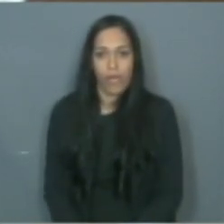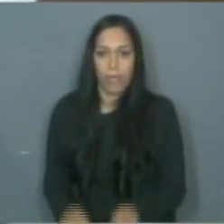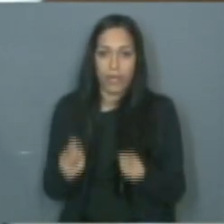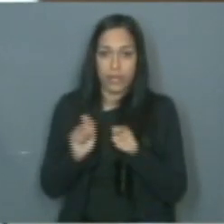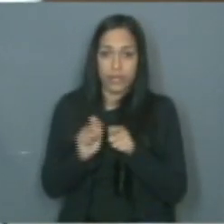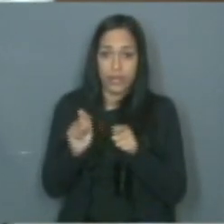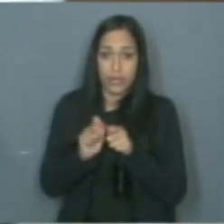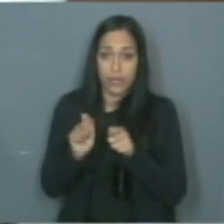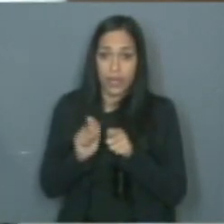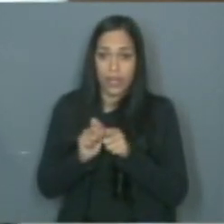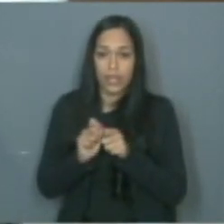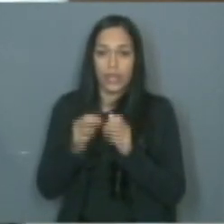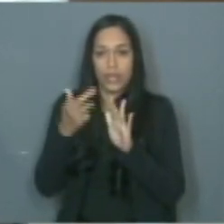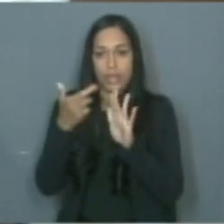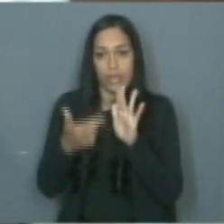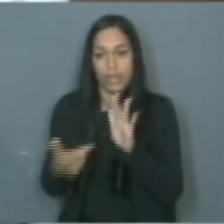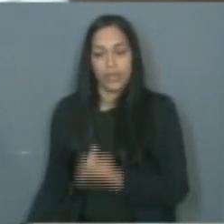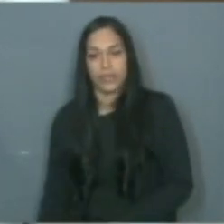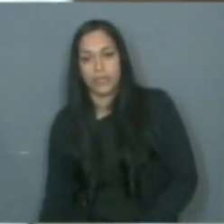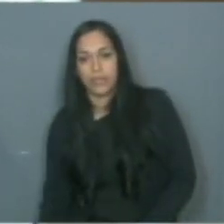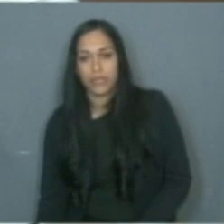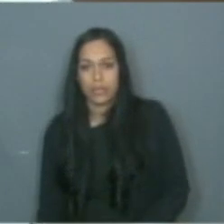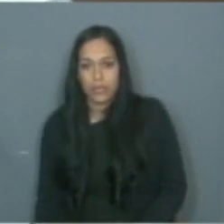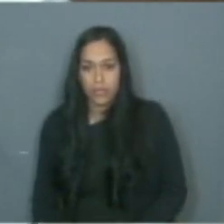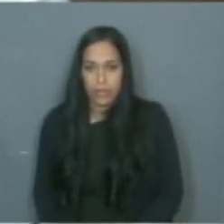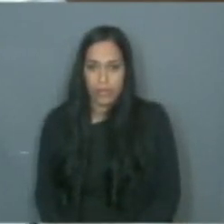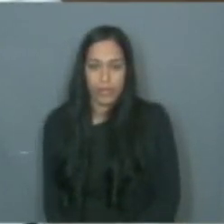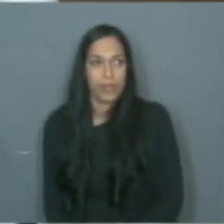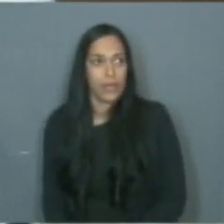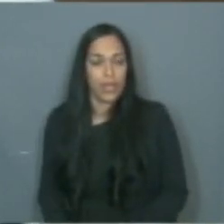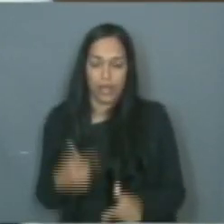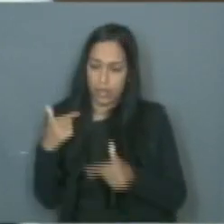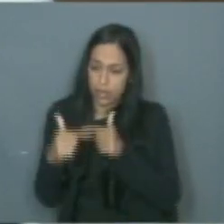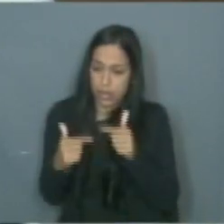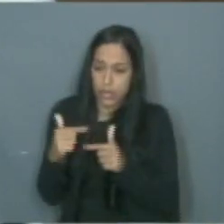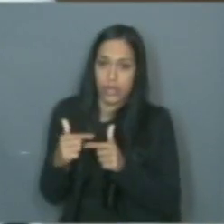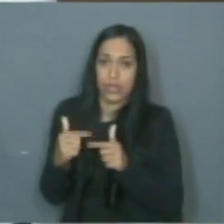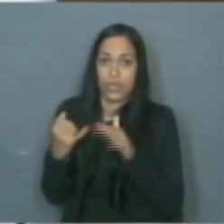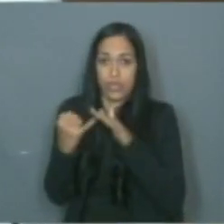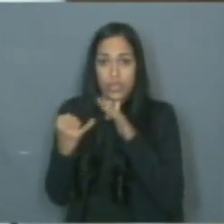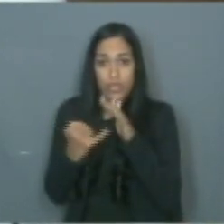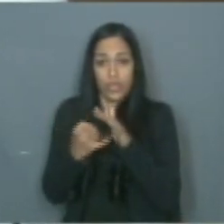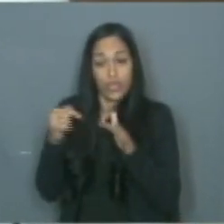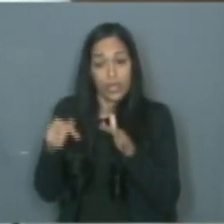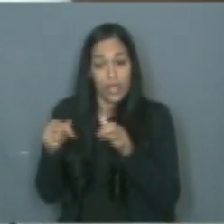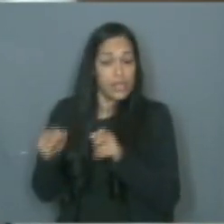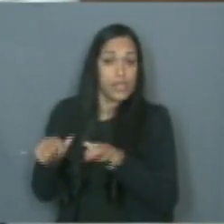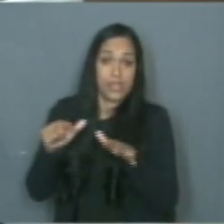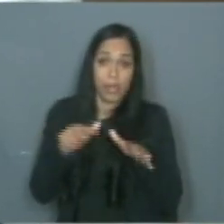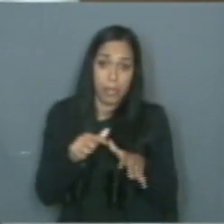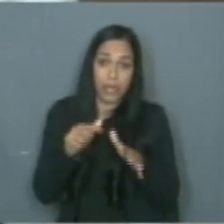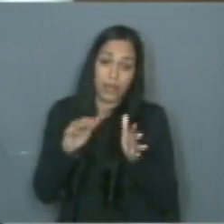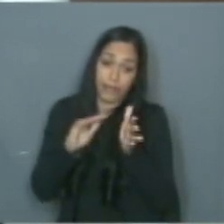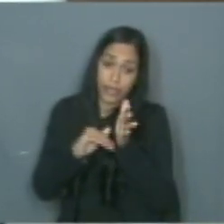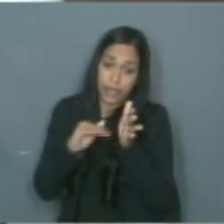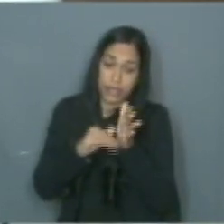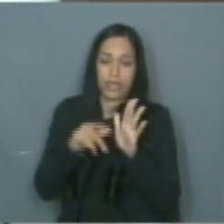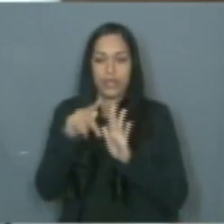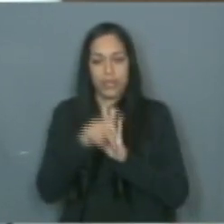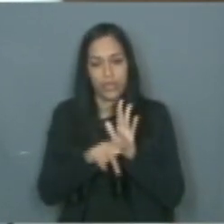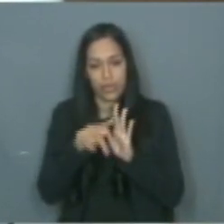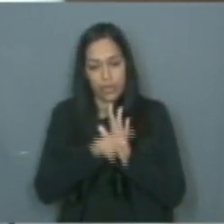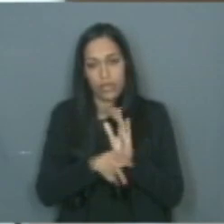feito na relatoria. As ações que instituiria essa semana foram retiradas do